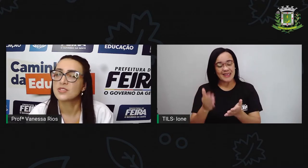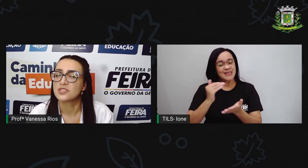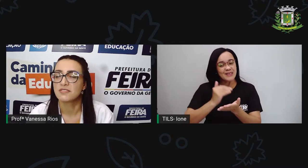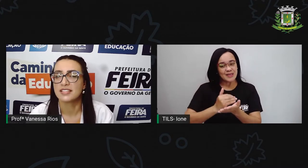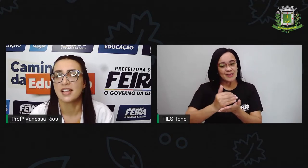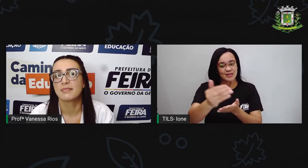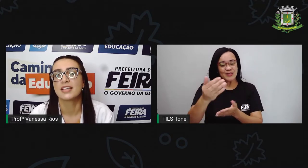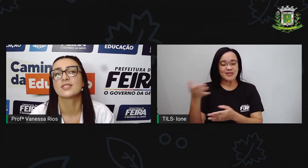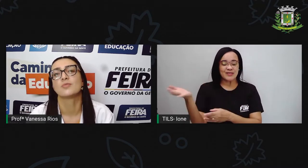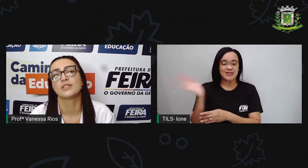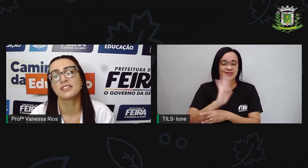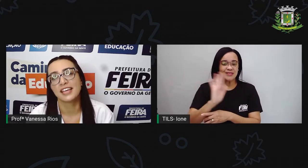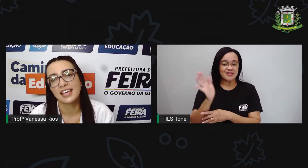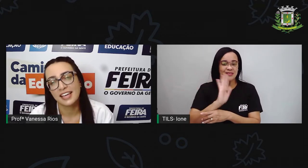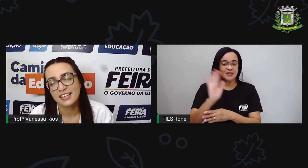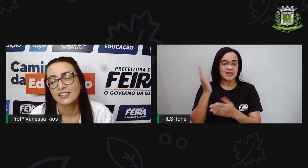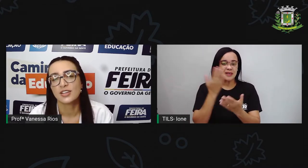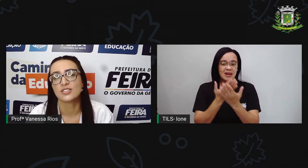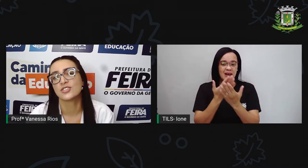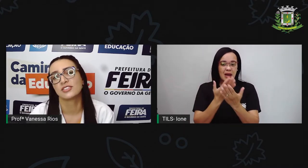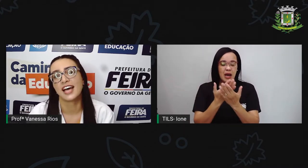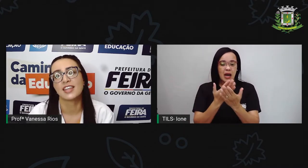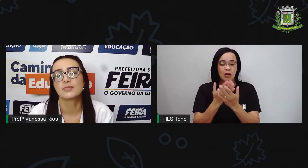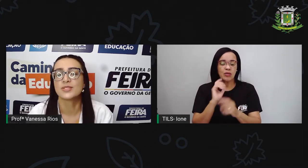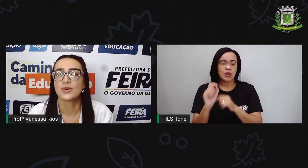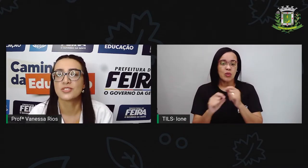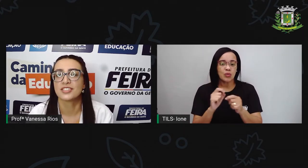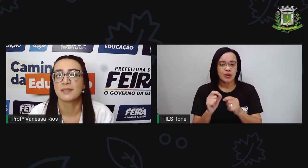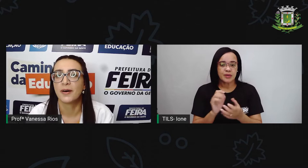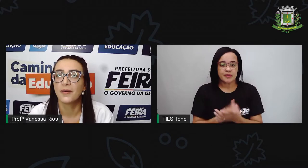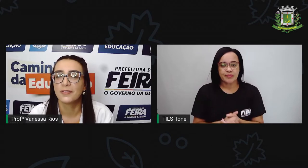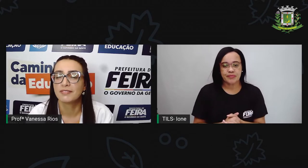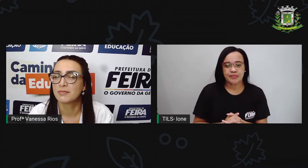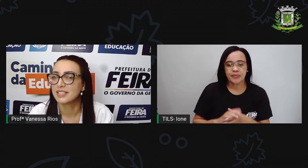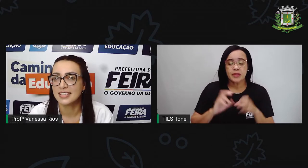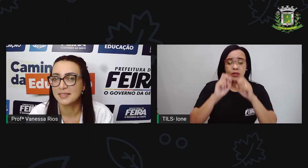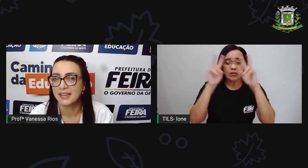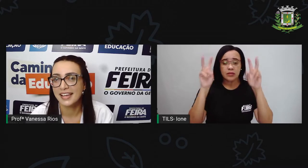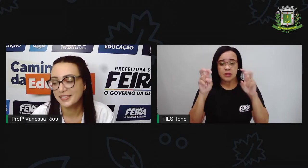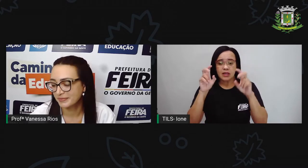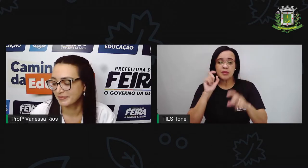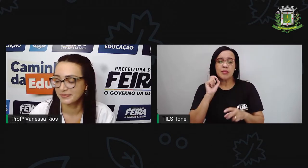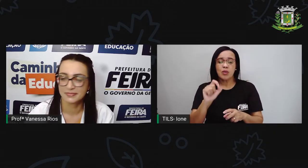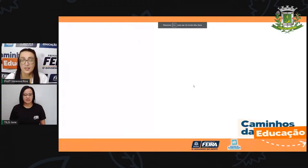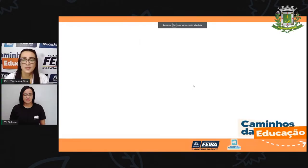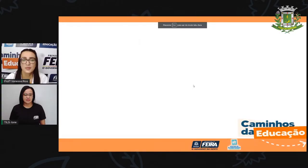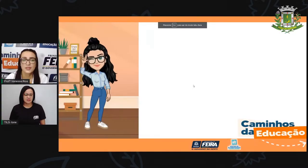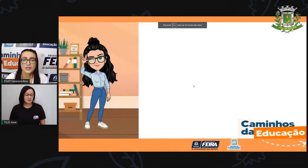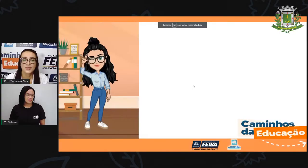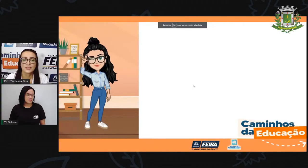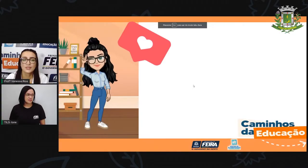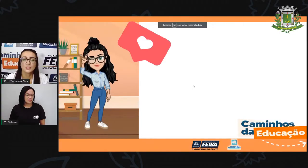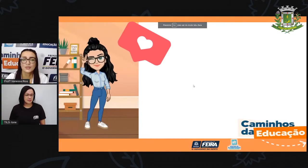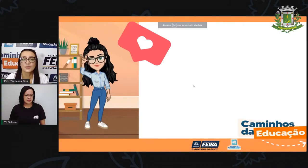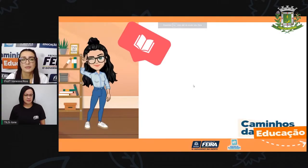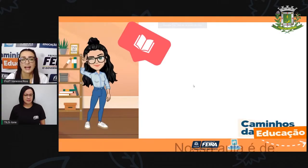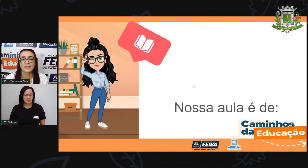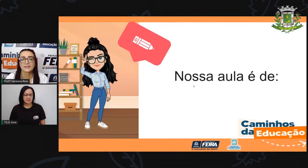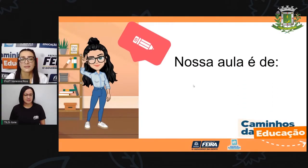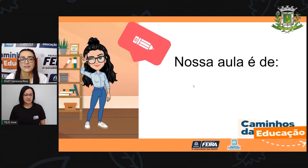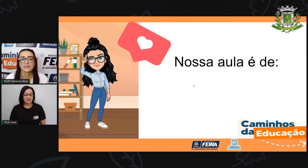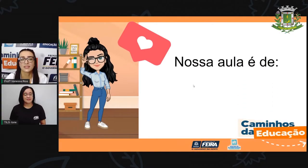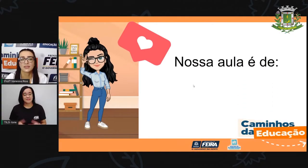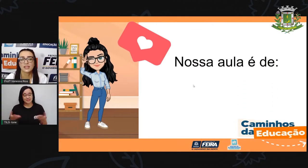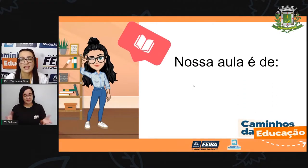para isso a gente vai saber sobre o que nós estudaremos hoje, tá bom? Vamos lá saber? Pronto,